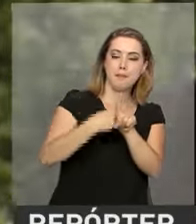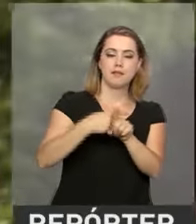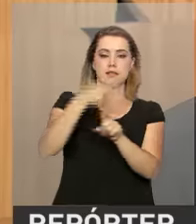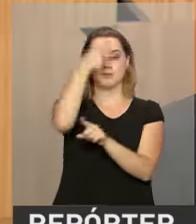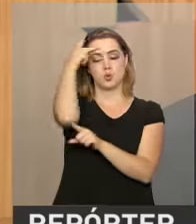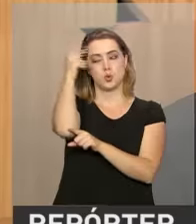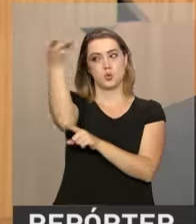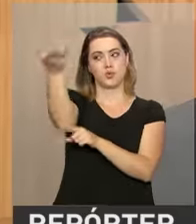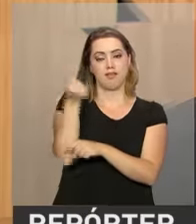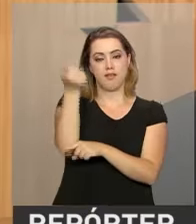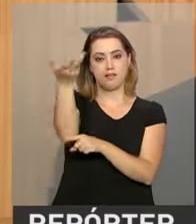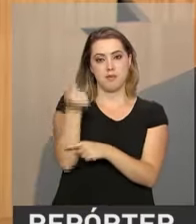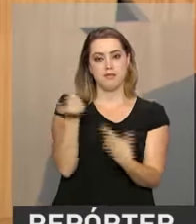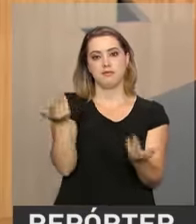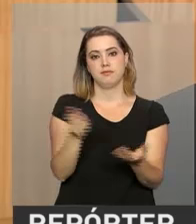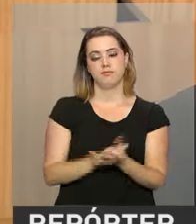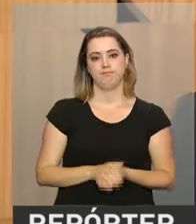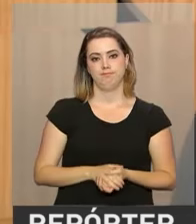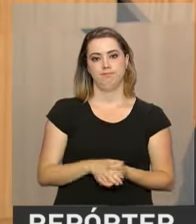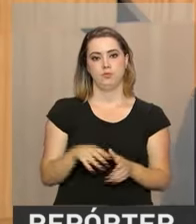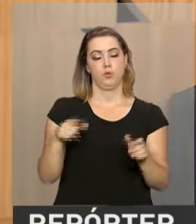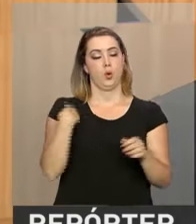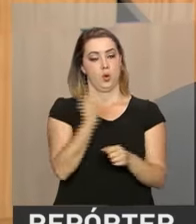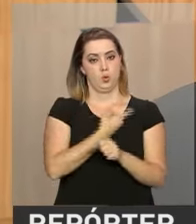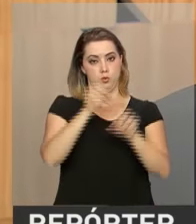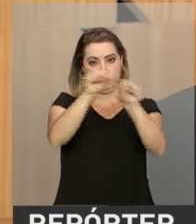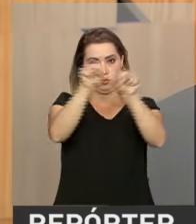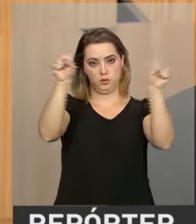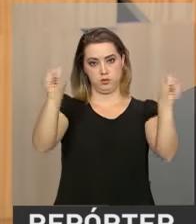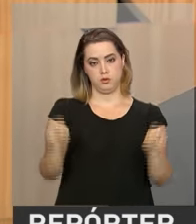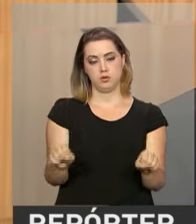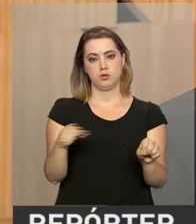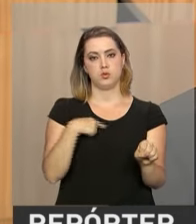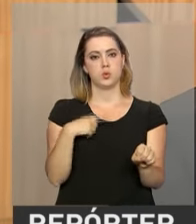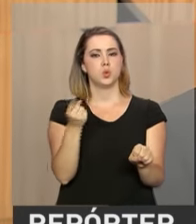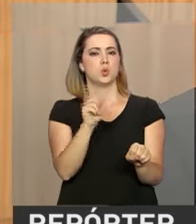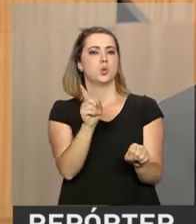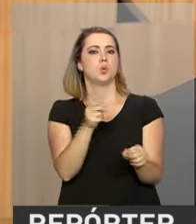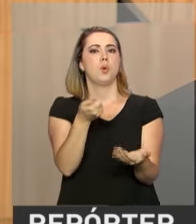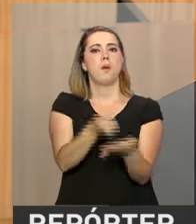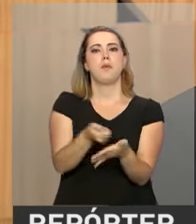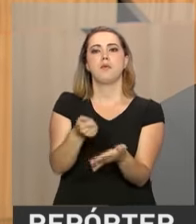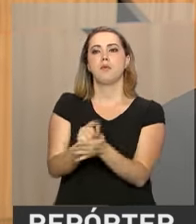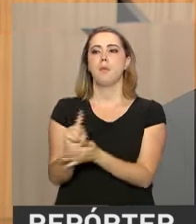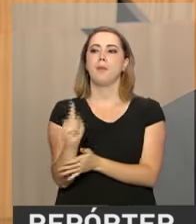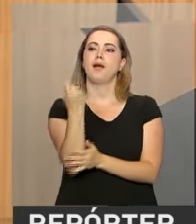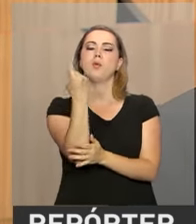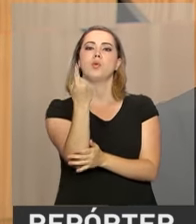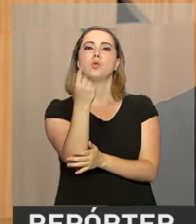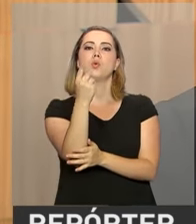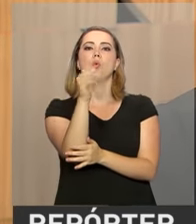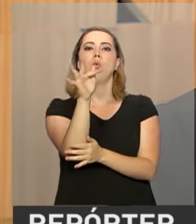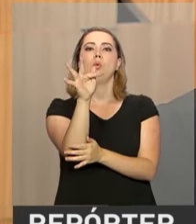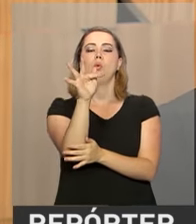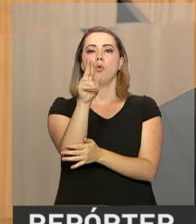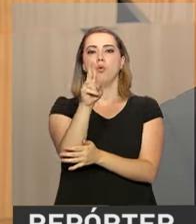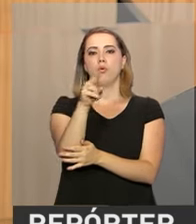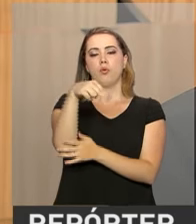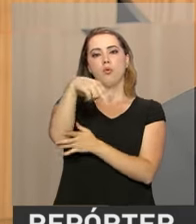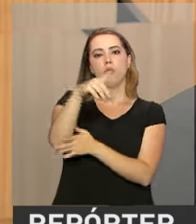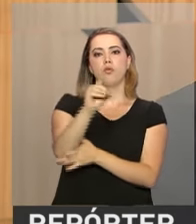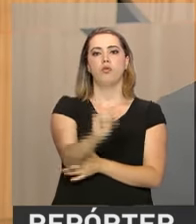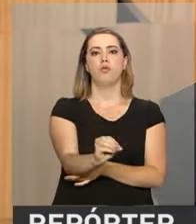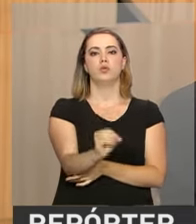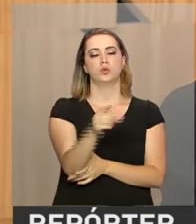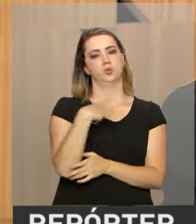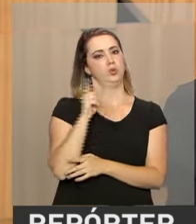pessoas porque o nosso sistema é bom que as pessoas saibam nosso sistema não é não é financiado por um fundo o nosso sistema é o